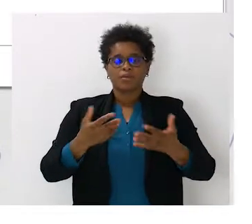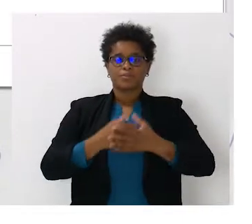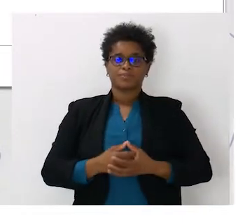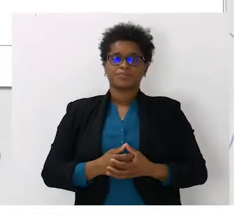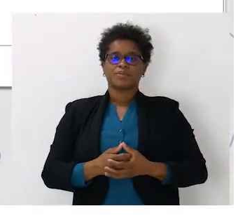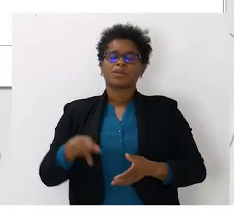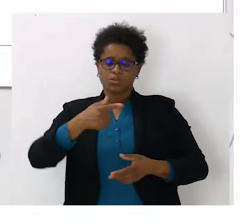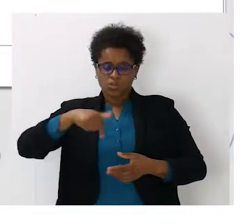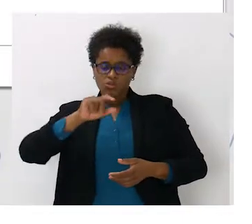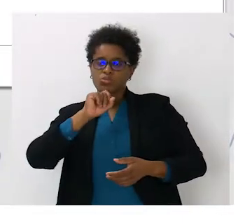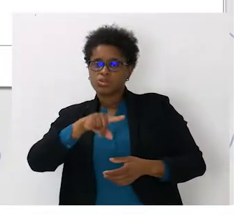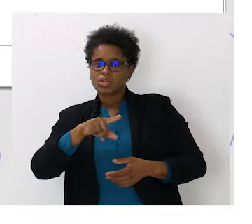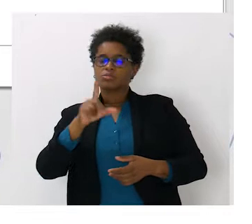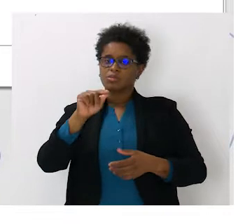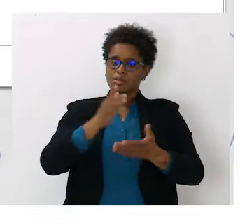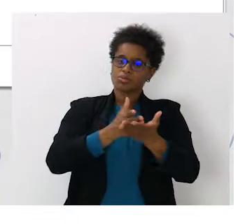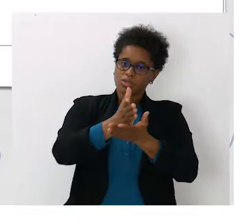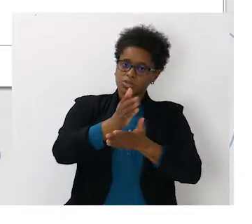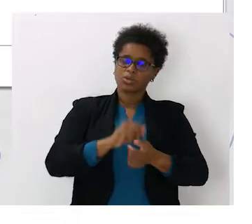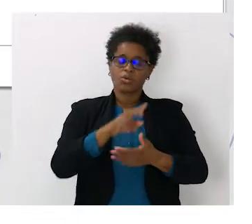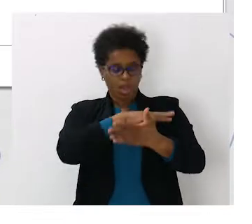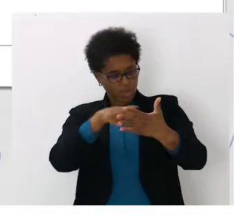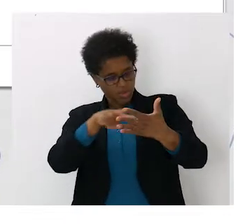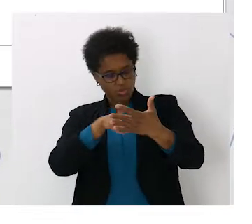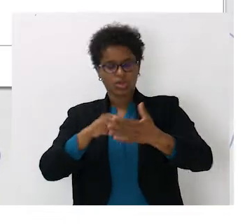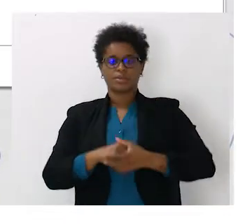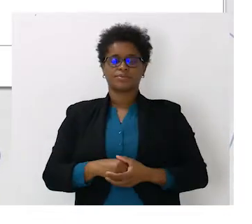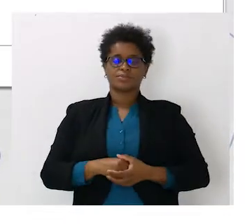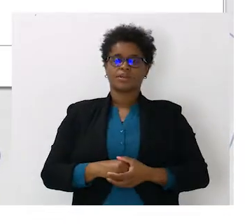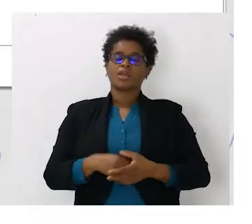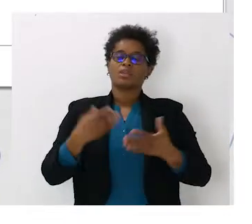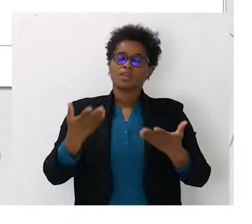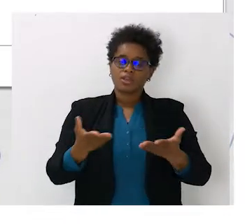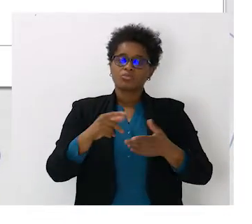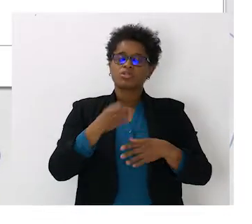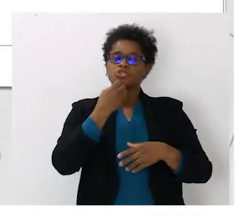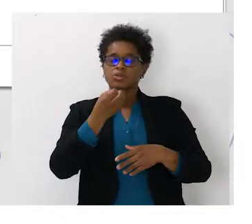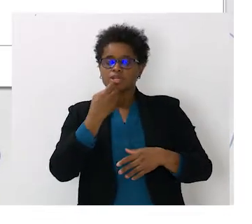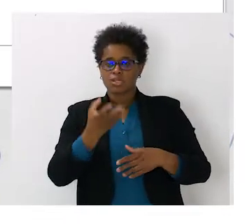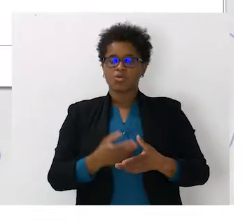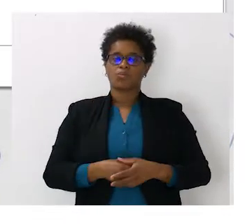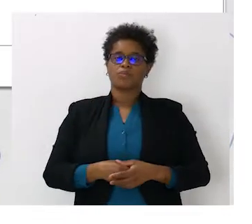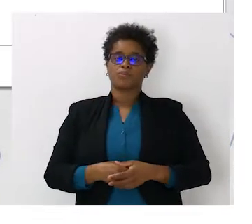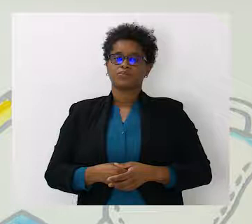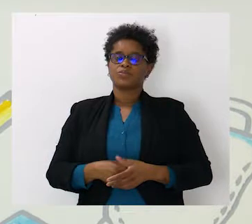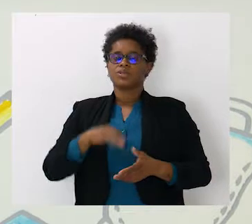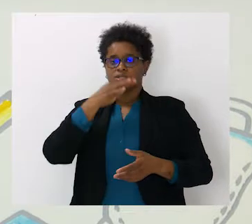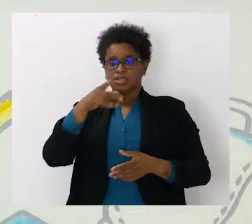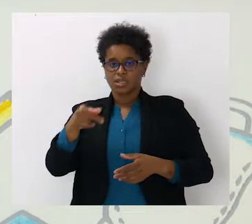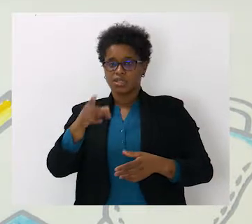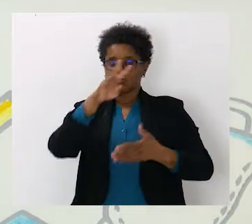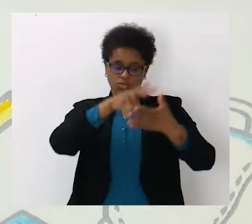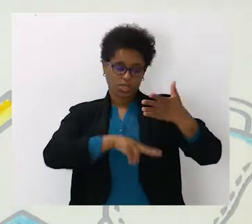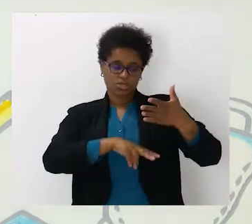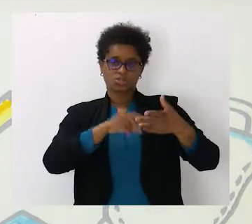Portanto, podemos ainda continuando com a leitura, em termos de explicação, diz